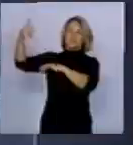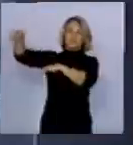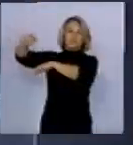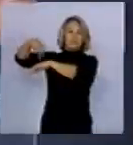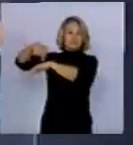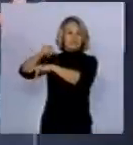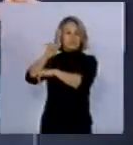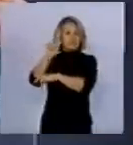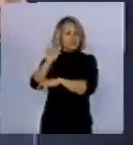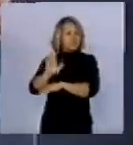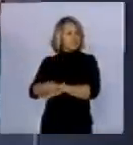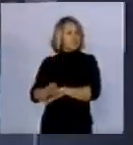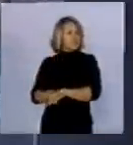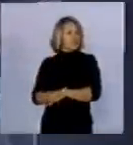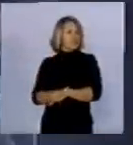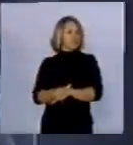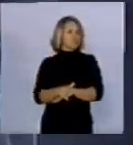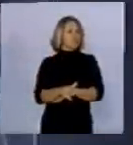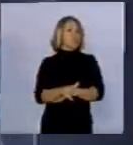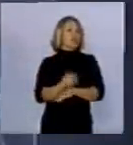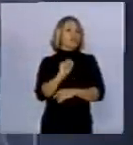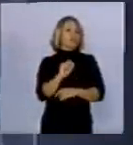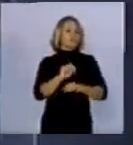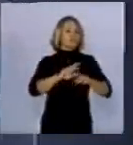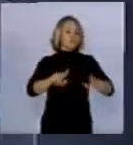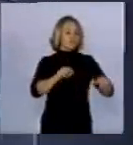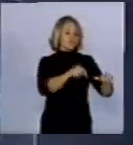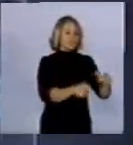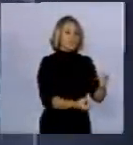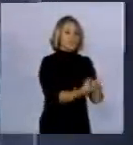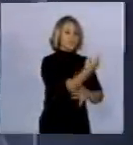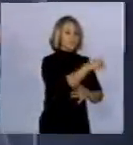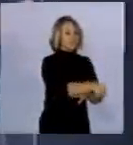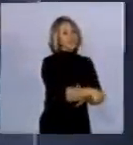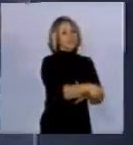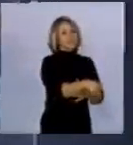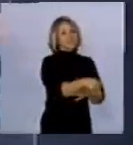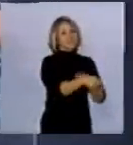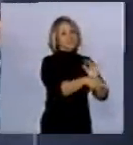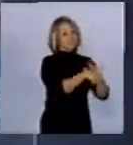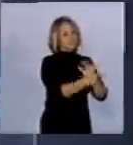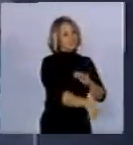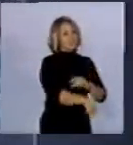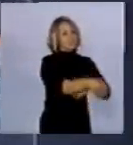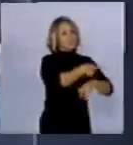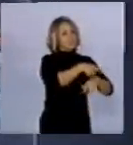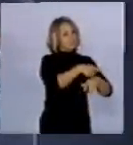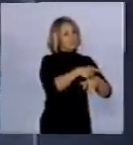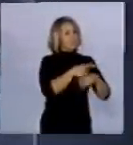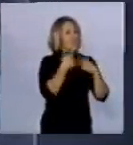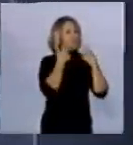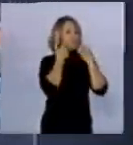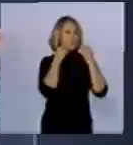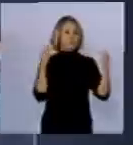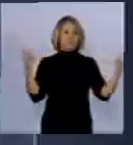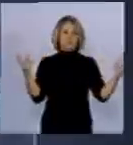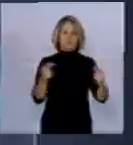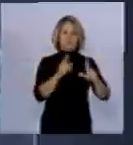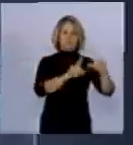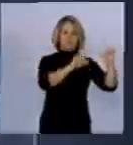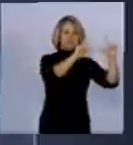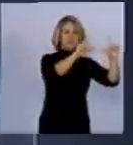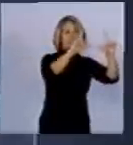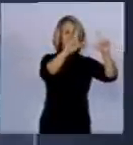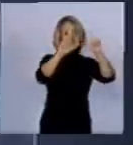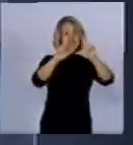barato do que o produto produzido no território para aquele radiodifusor é natural que todas as emissoras ou como se diz no